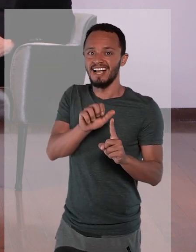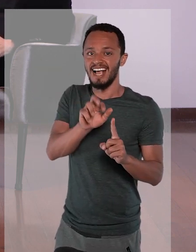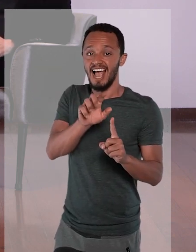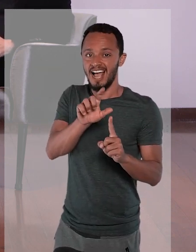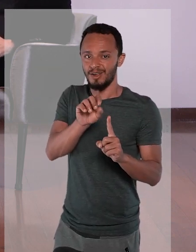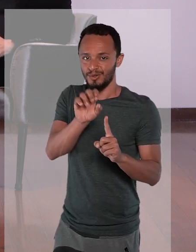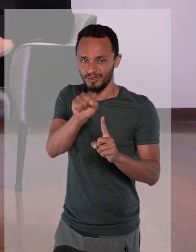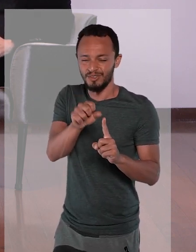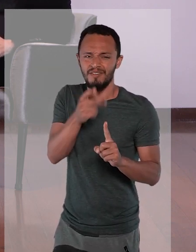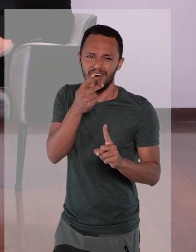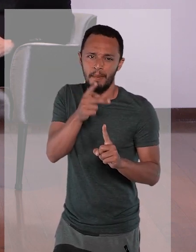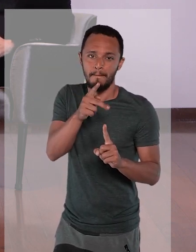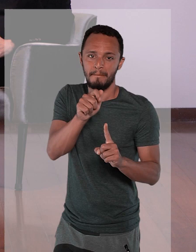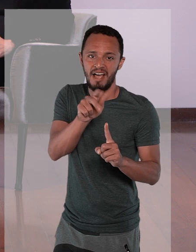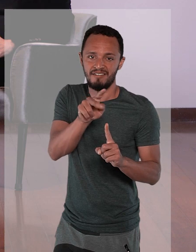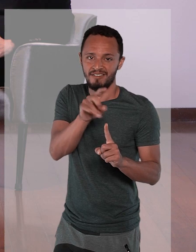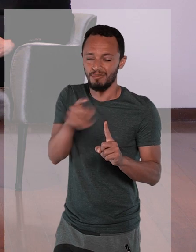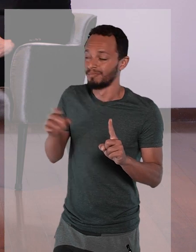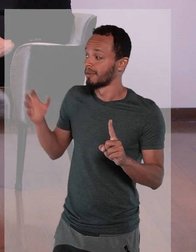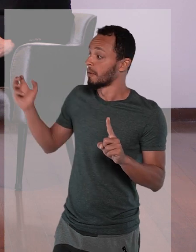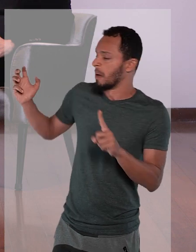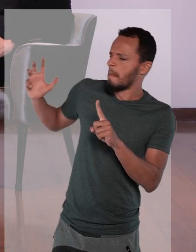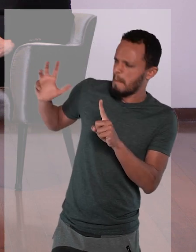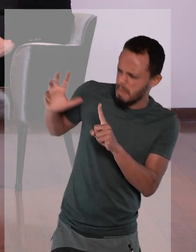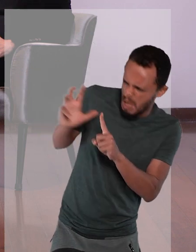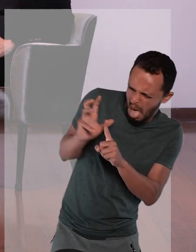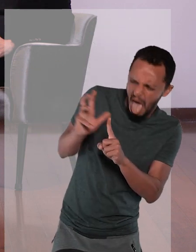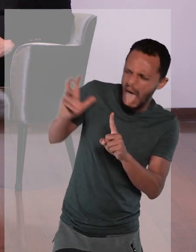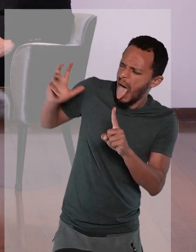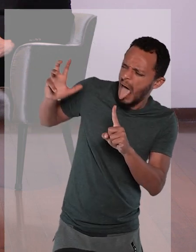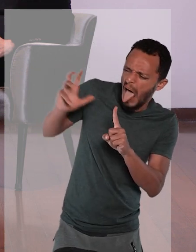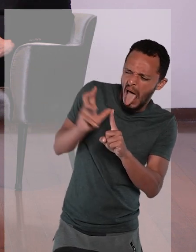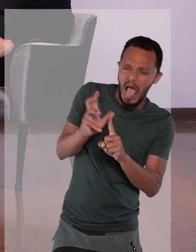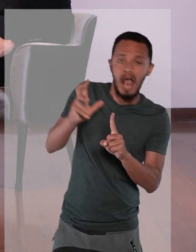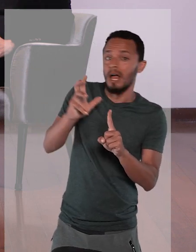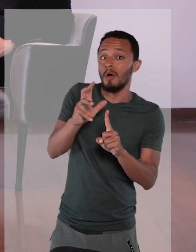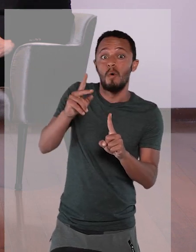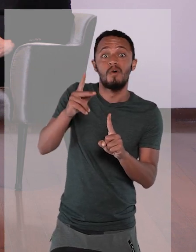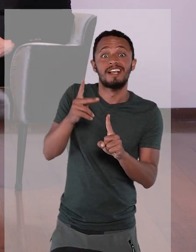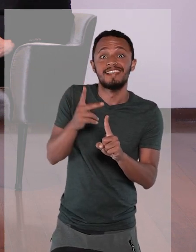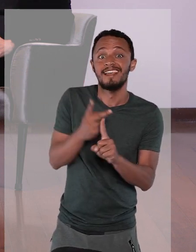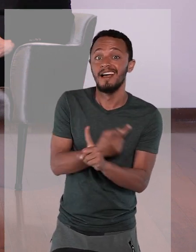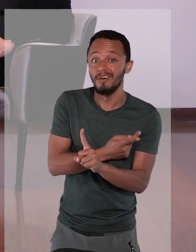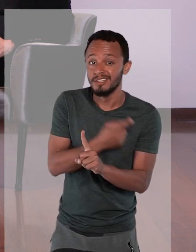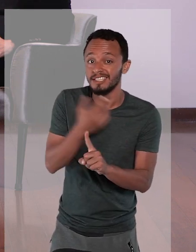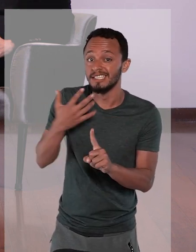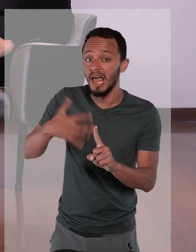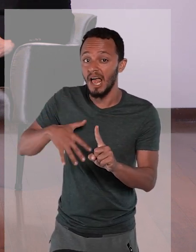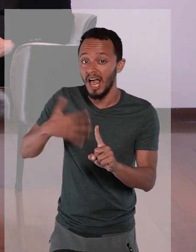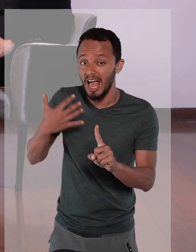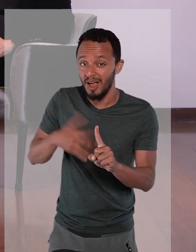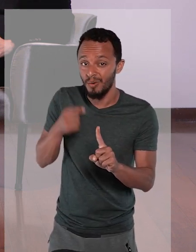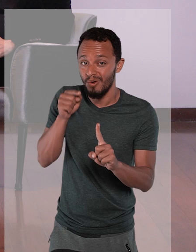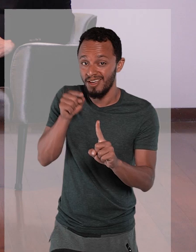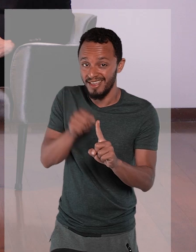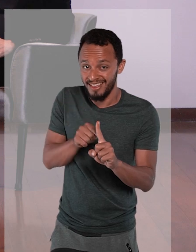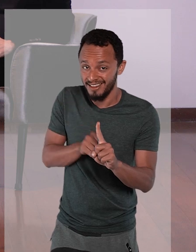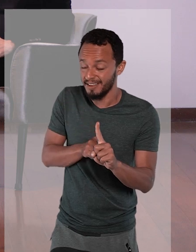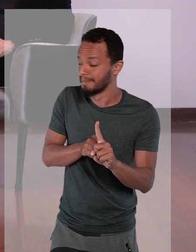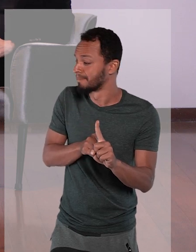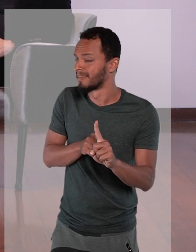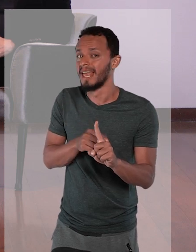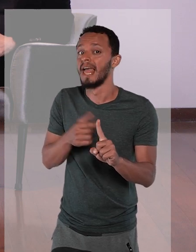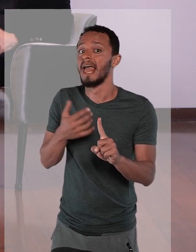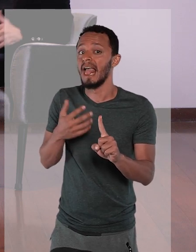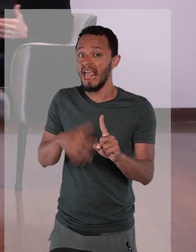porrada. Porrada, perseguição, ameaça, xingamento, né? Toda a natureza de coisas. Isso é muito delicado.